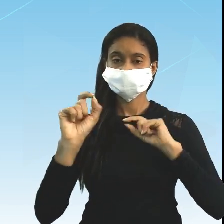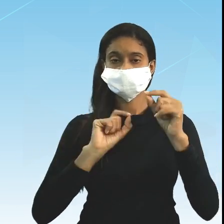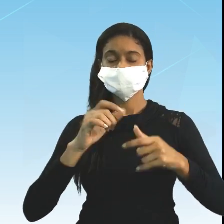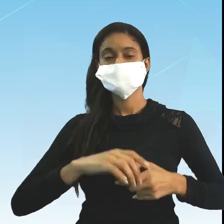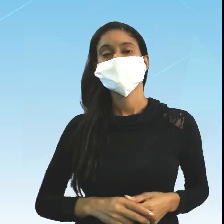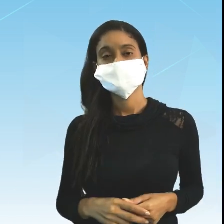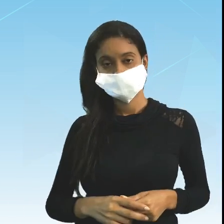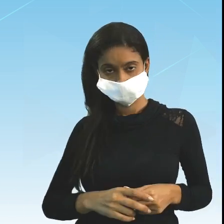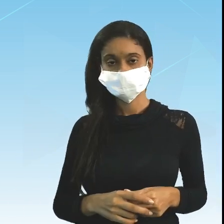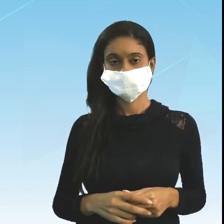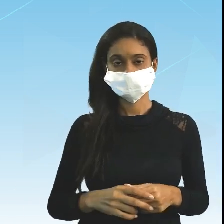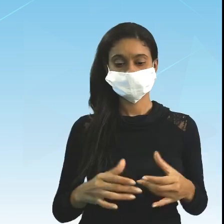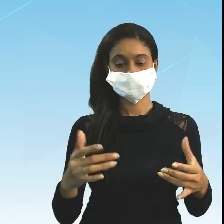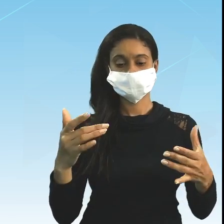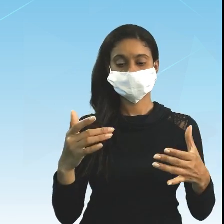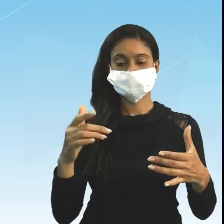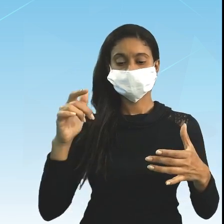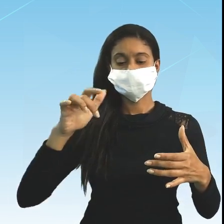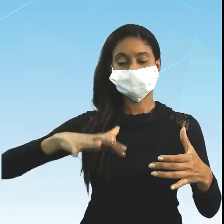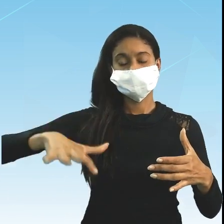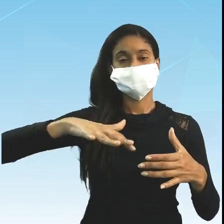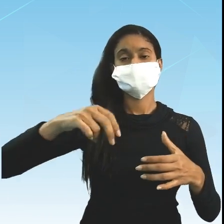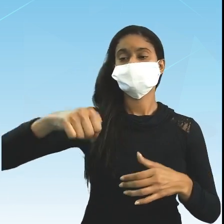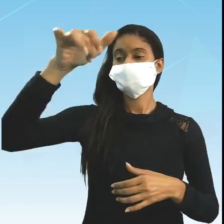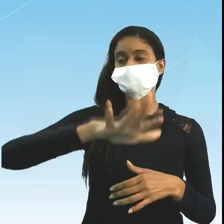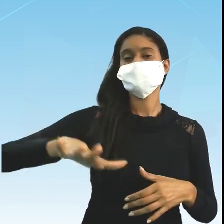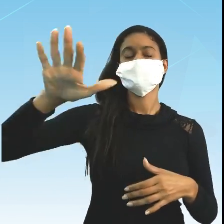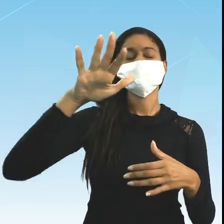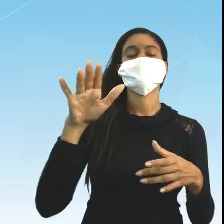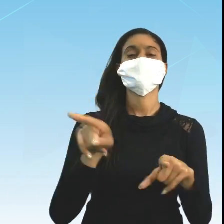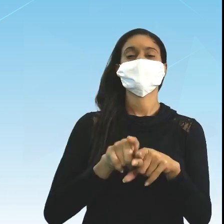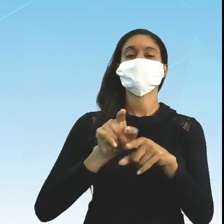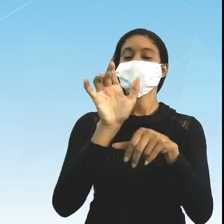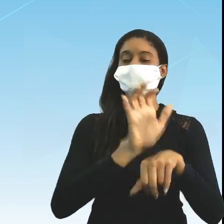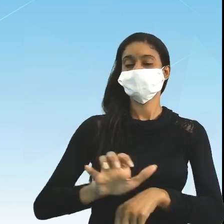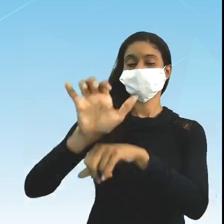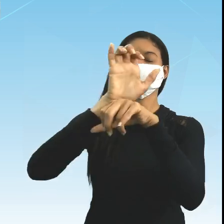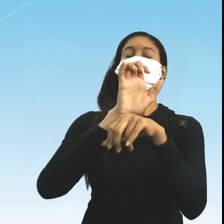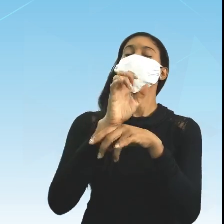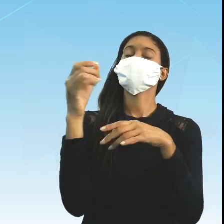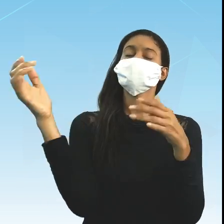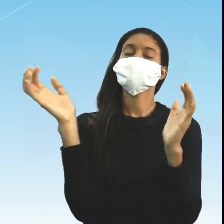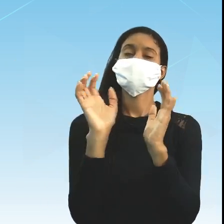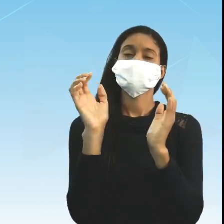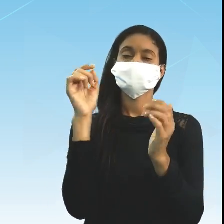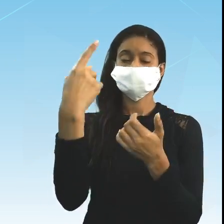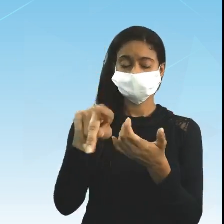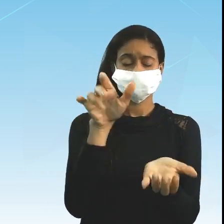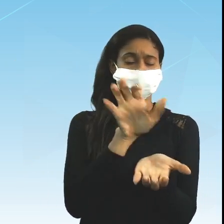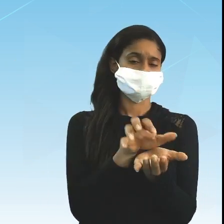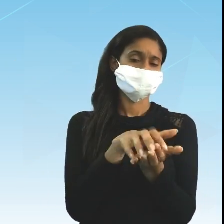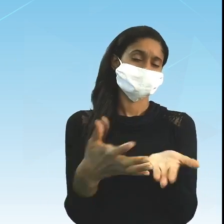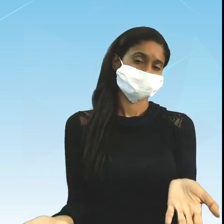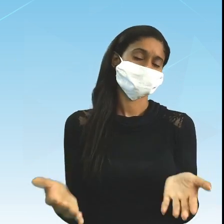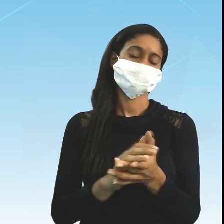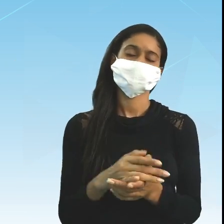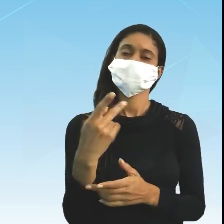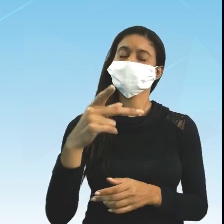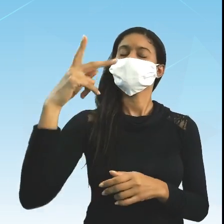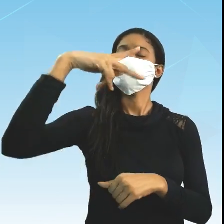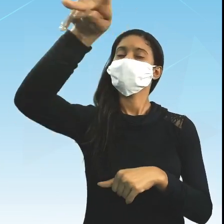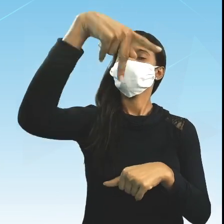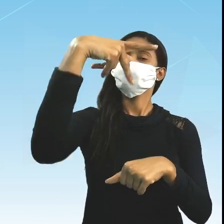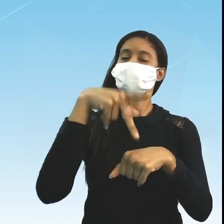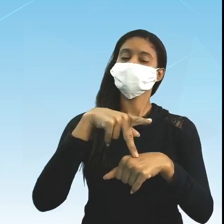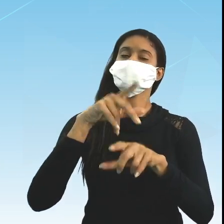a tua cidade, a tua região do Nordeste, o teu estado, Pernambuco, o teu país,